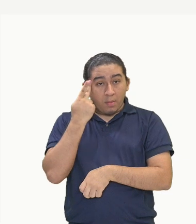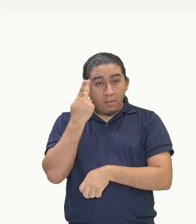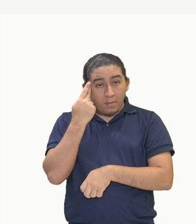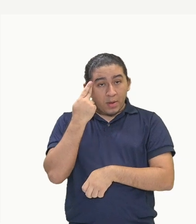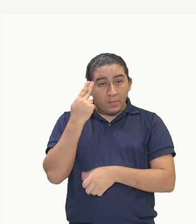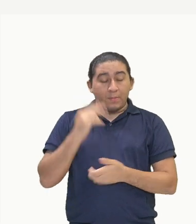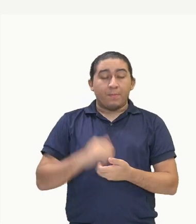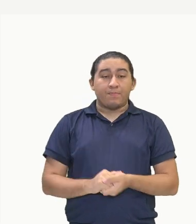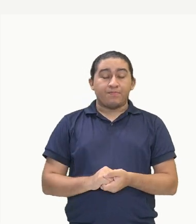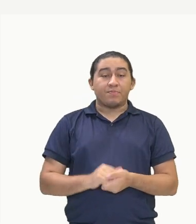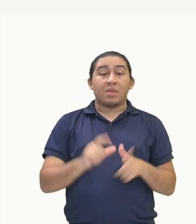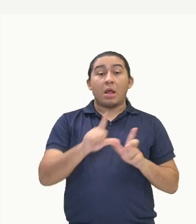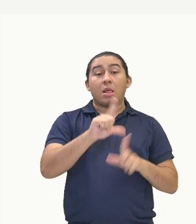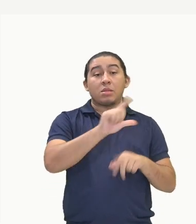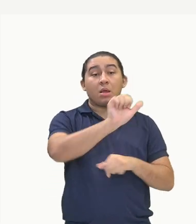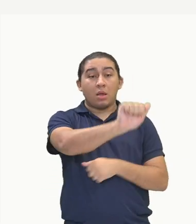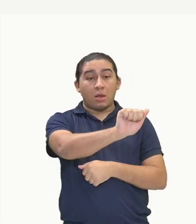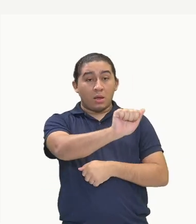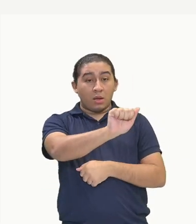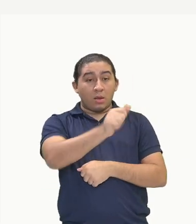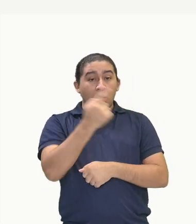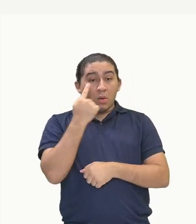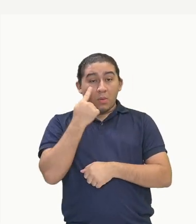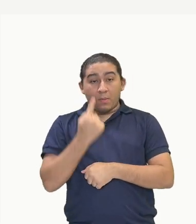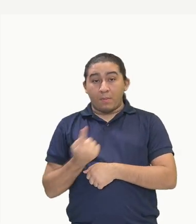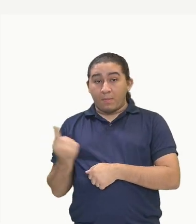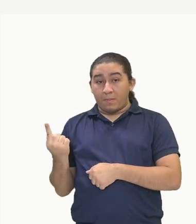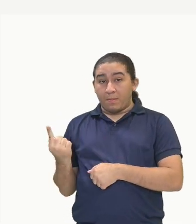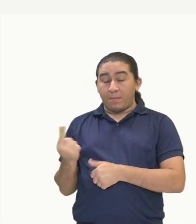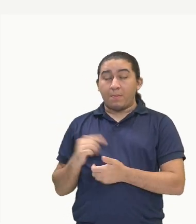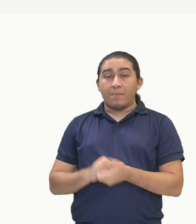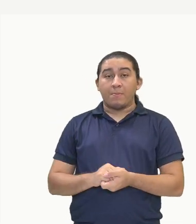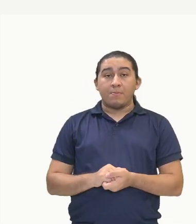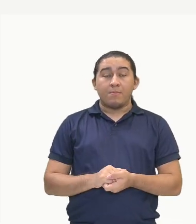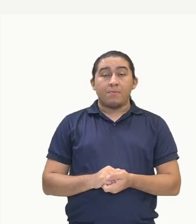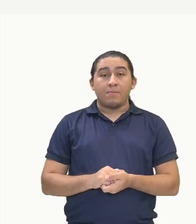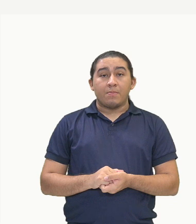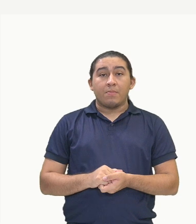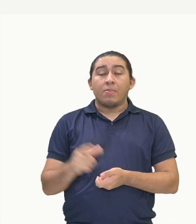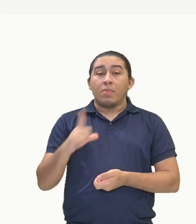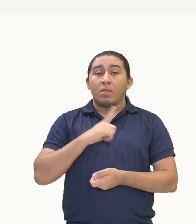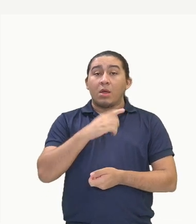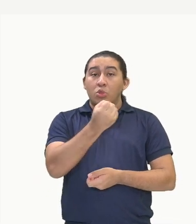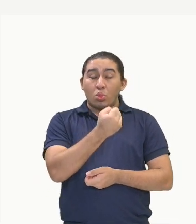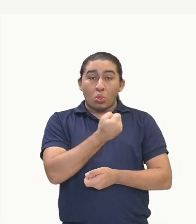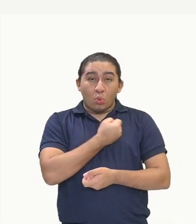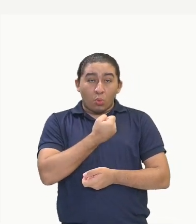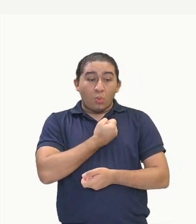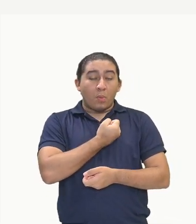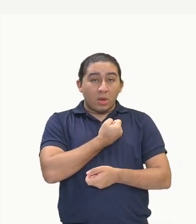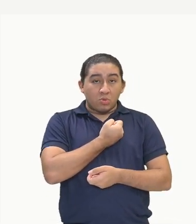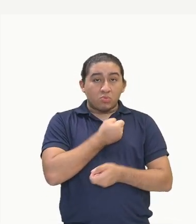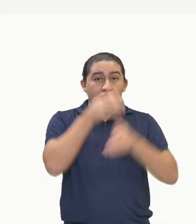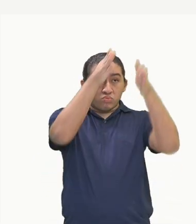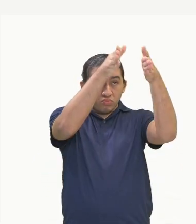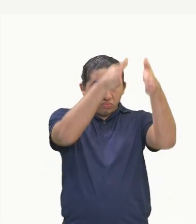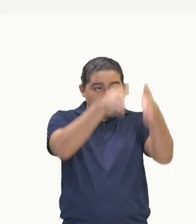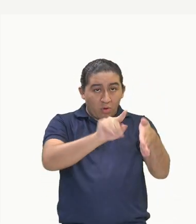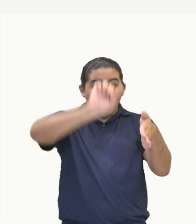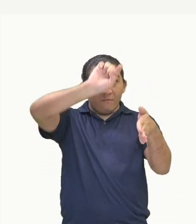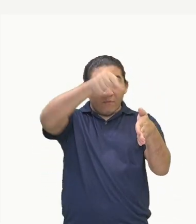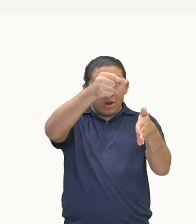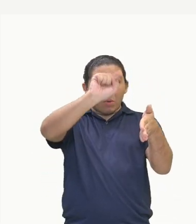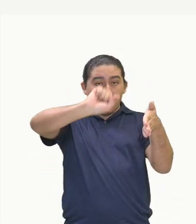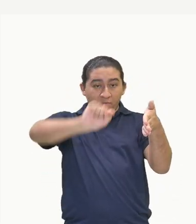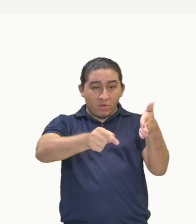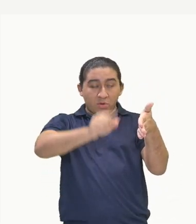soma. Você vai alinhar aqui, ó, parte inteira com parte inteira, ó, vírgula com vírgula e assim por diante. Se tivesse